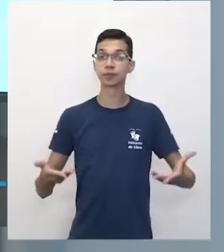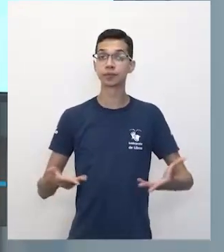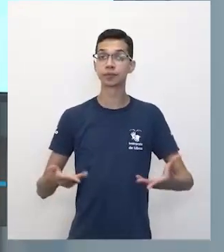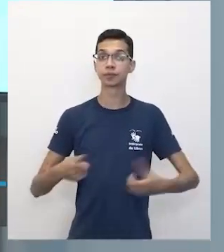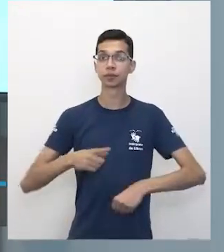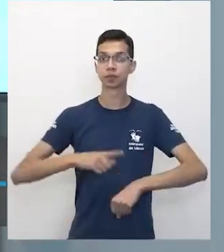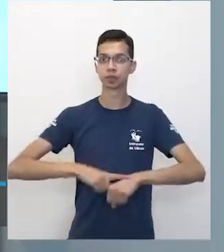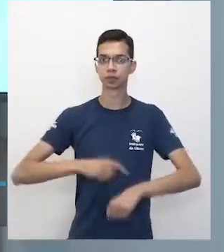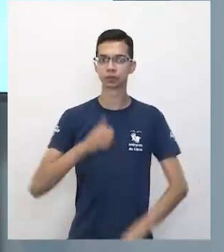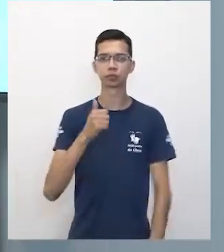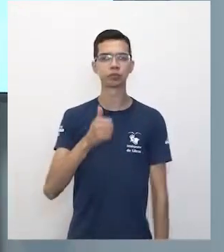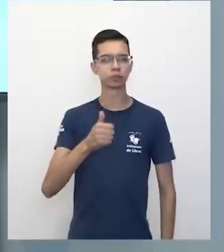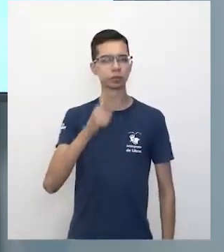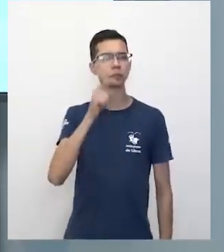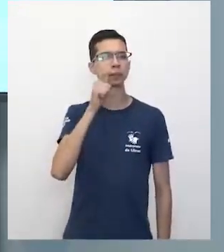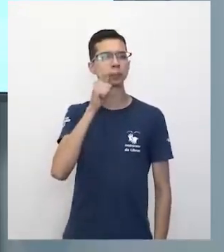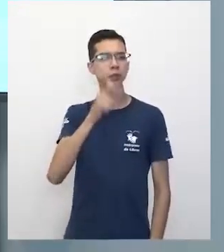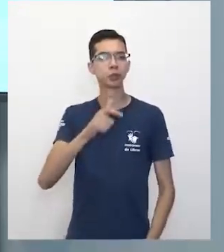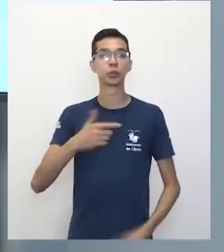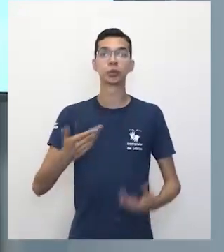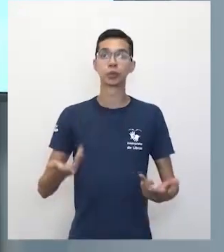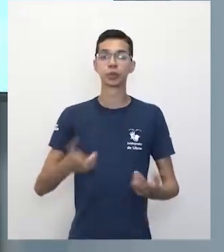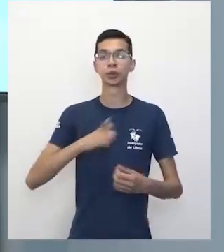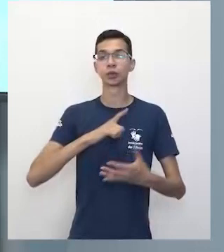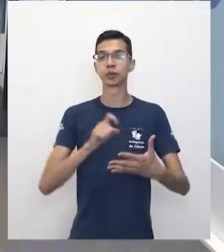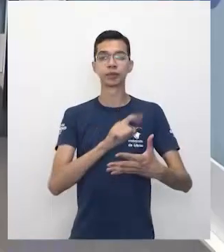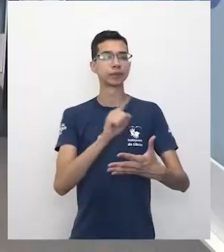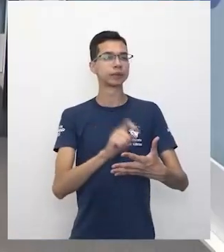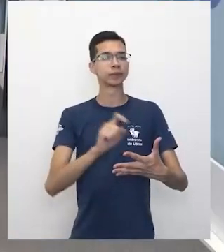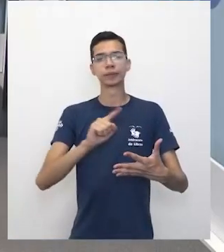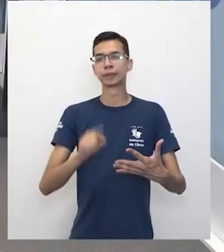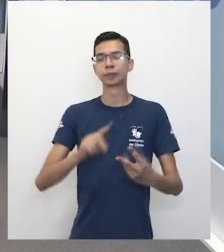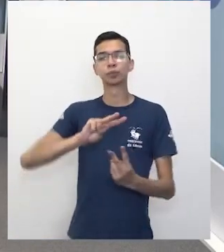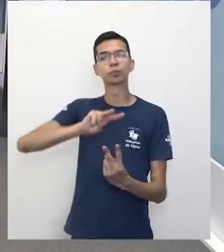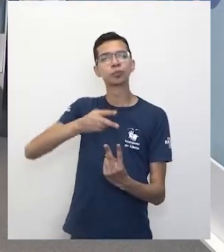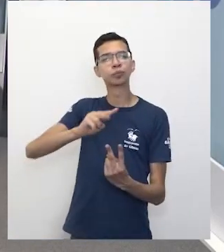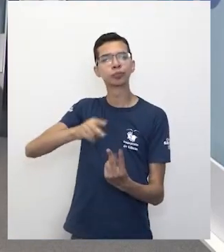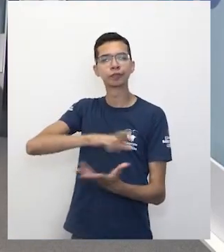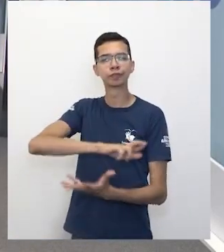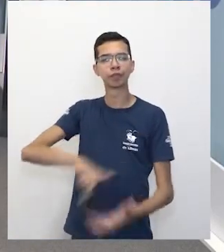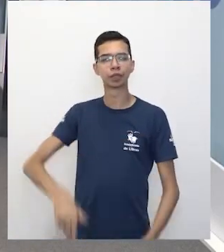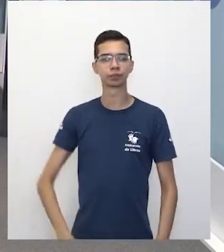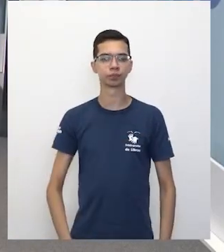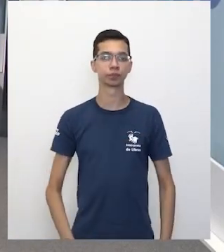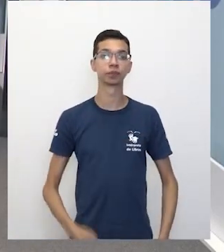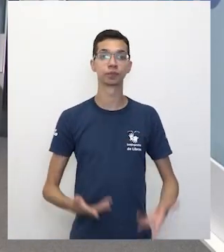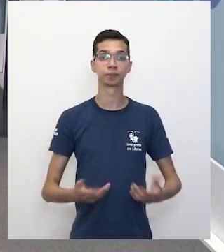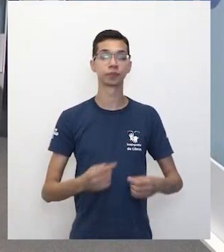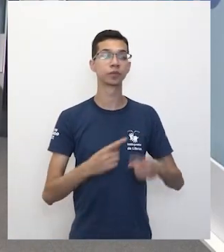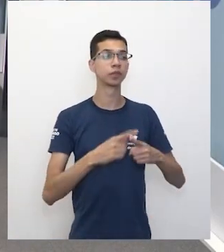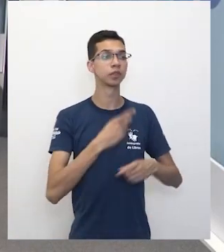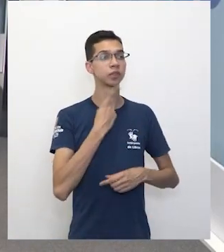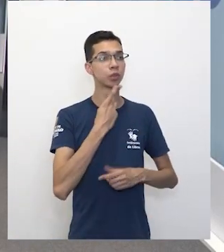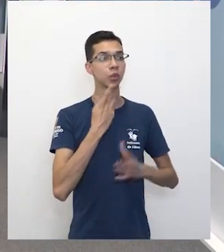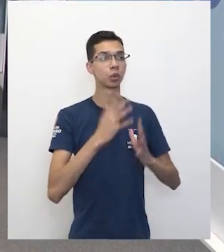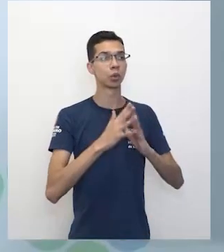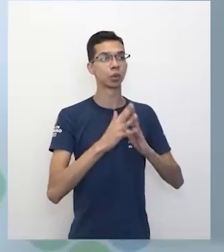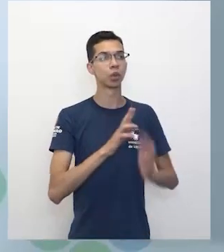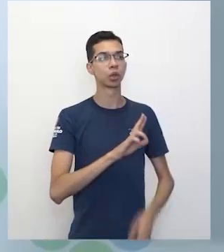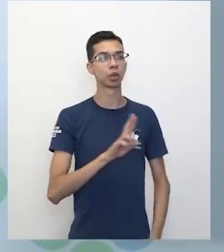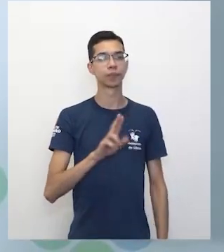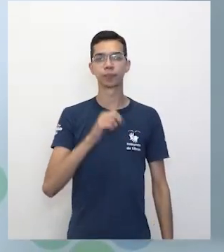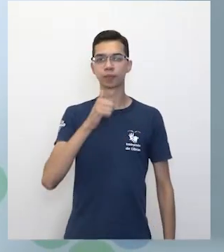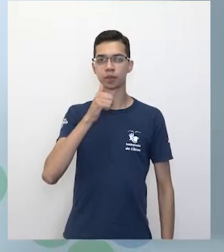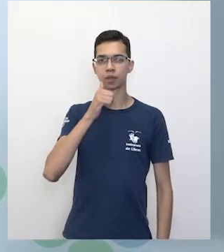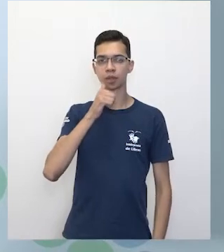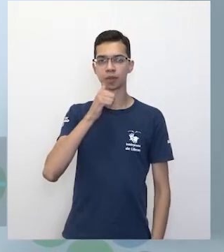ponto bem interessante. Hipóteses e mais hipóteses. Ó, a gente falou que estava confuso, o Progeri Soares, ou a Progeri